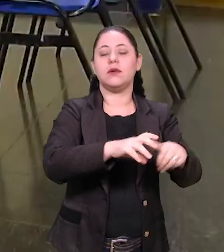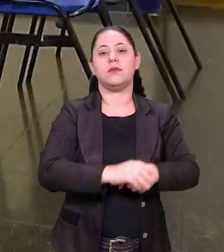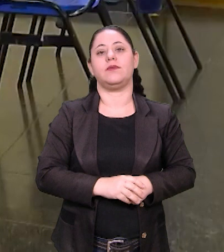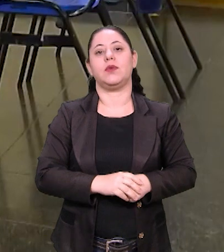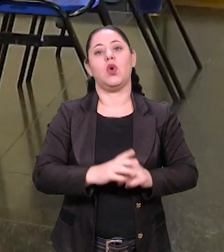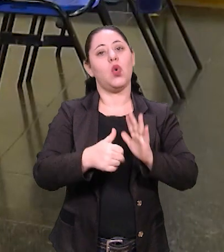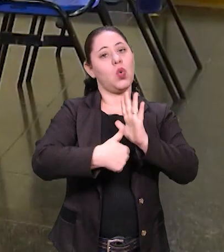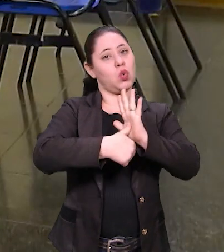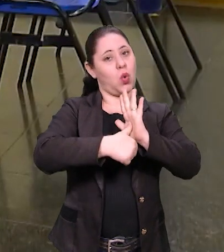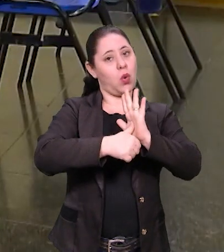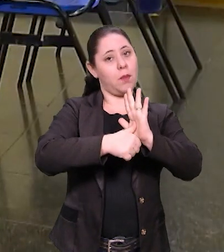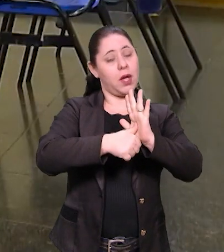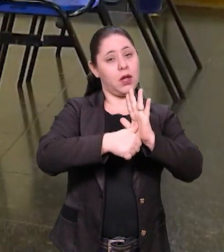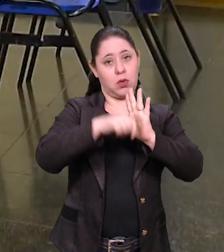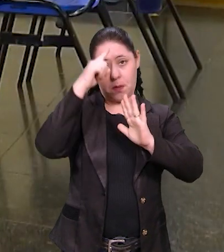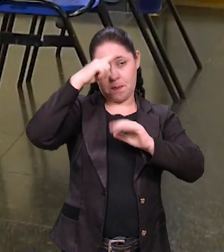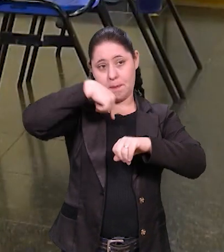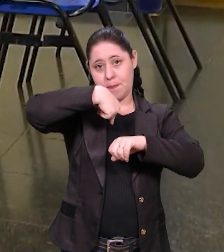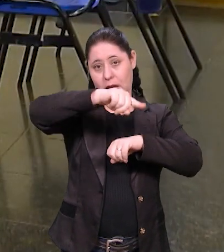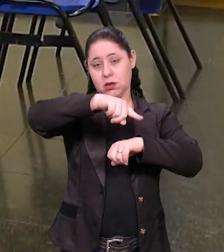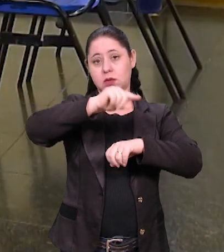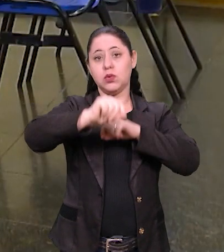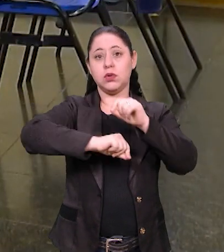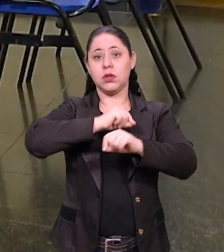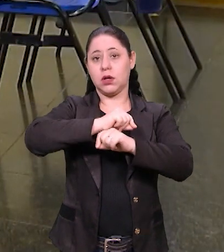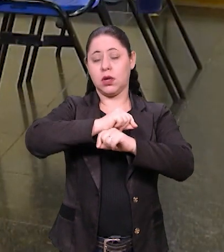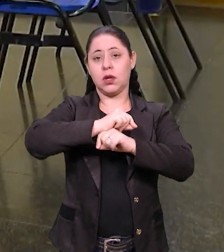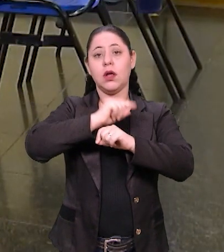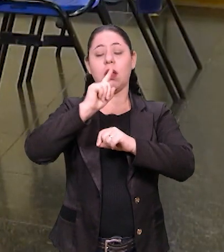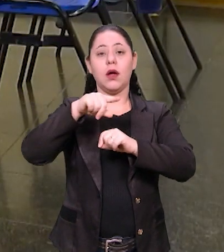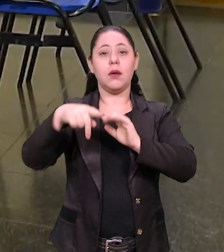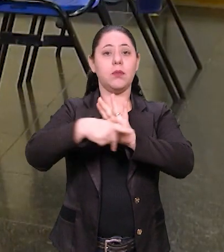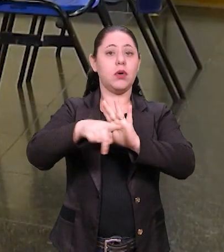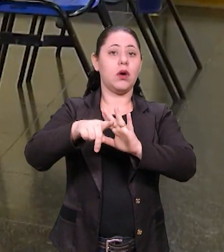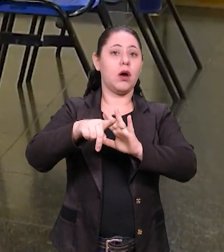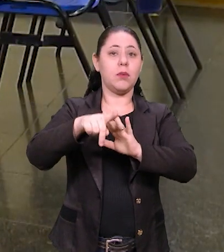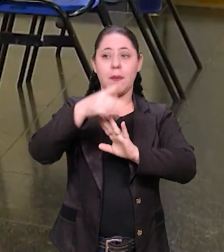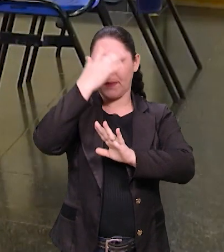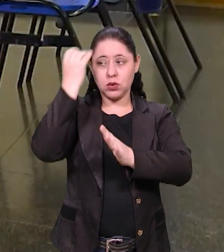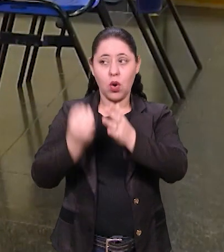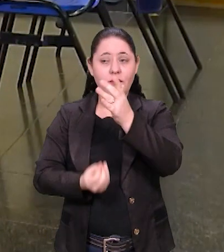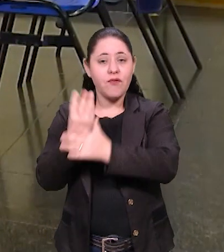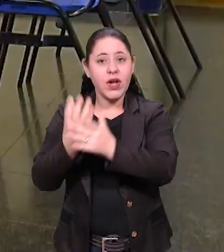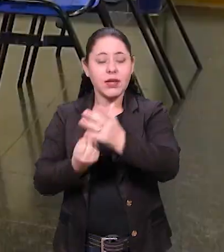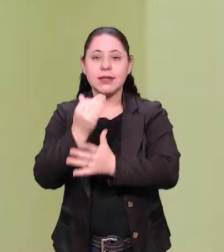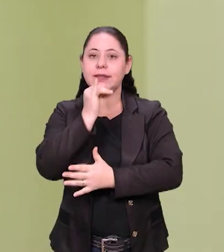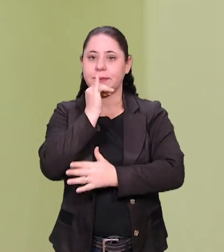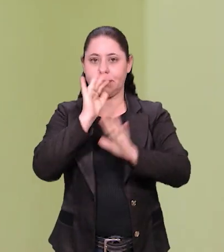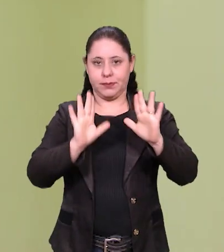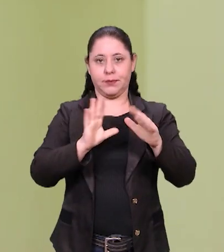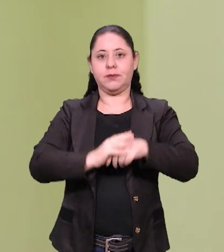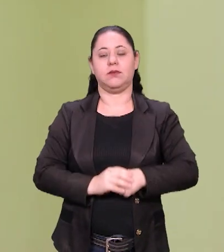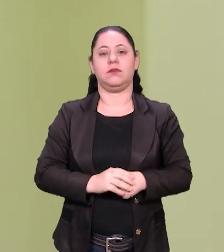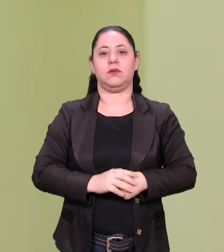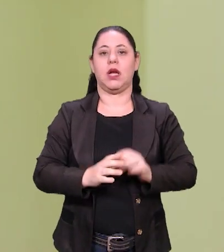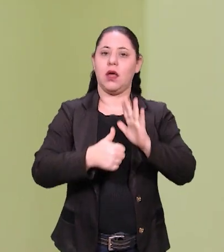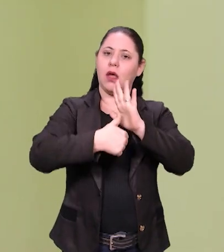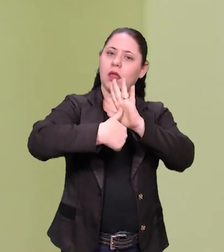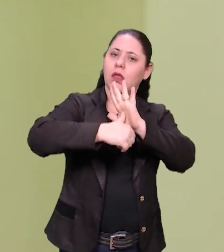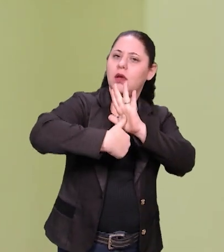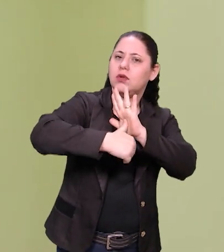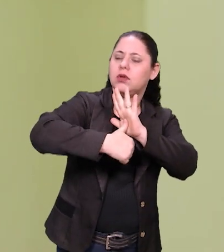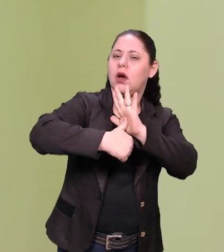documentos, esse documento é encaminhado para a origem de quem produziu esse documento. Por exemplo, se for